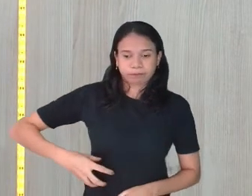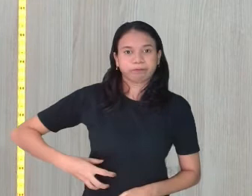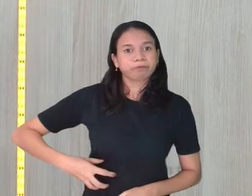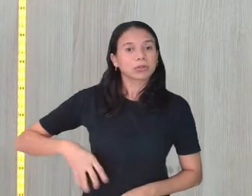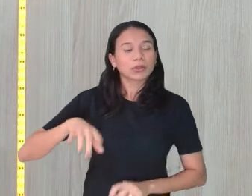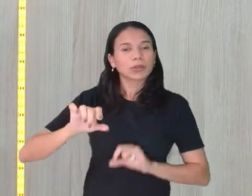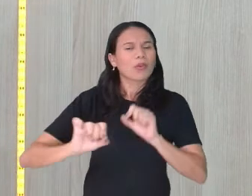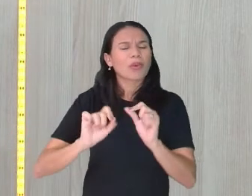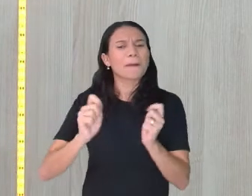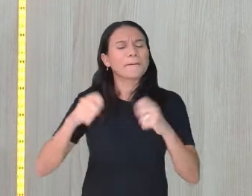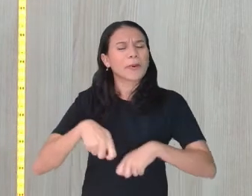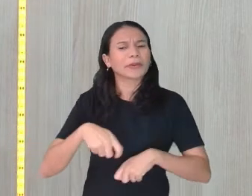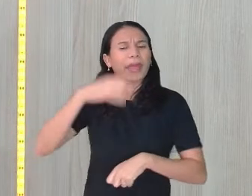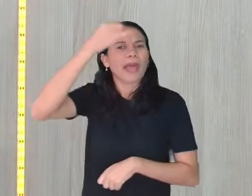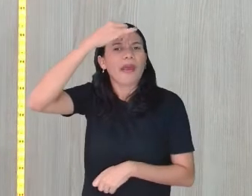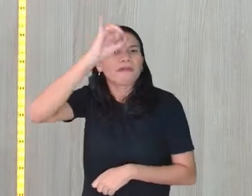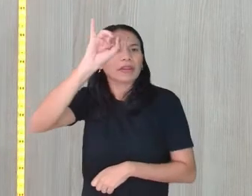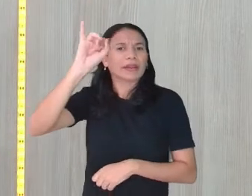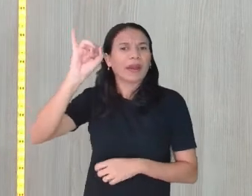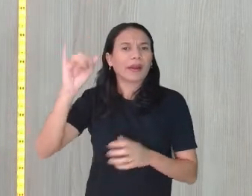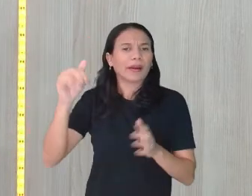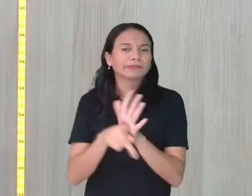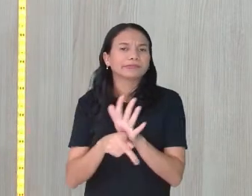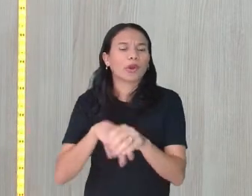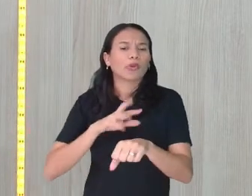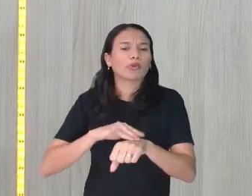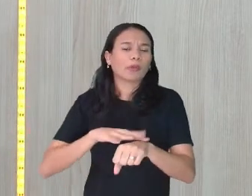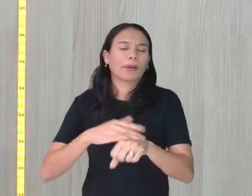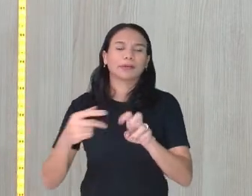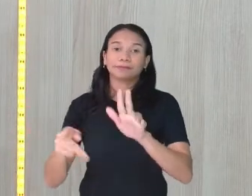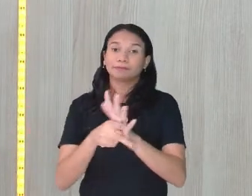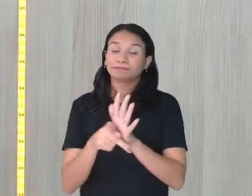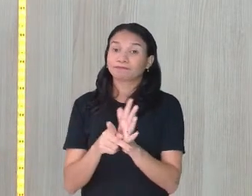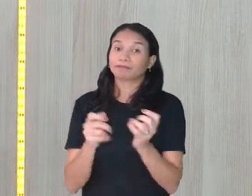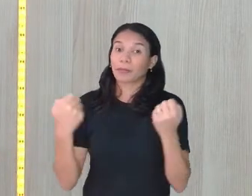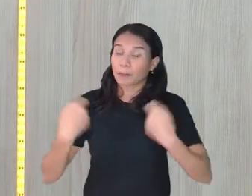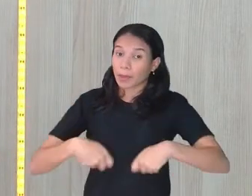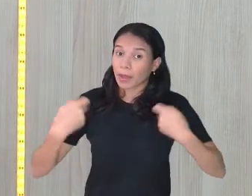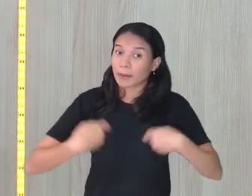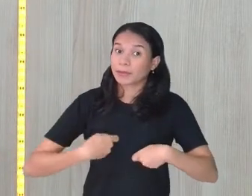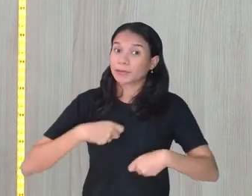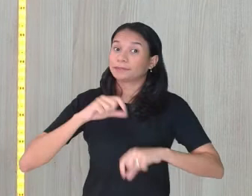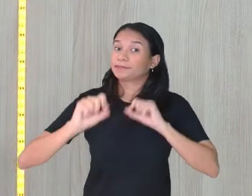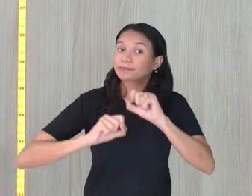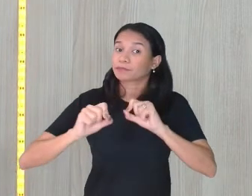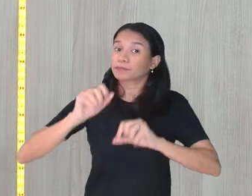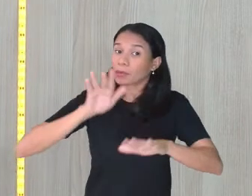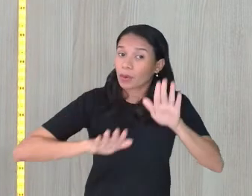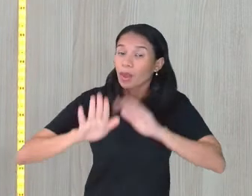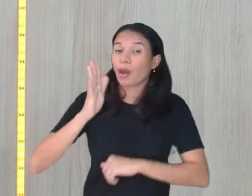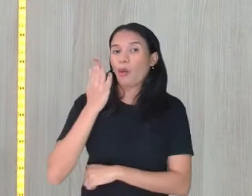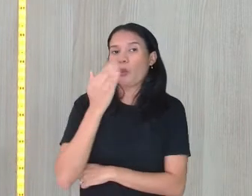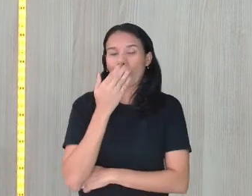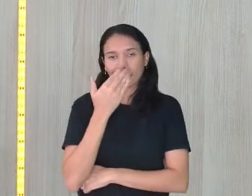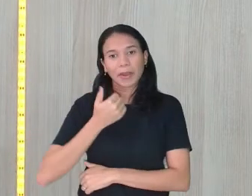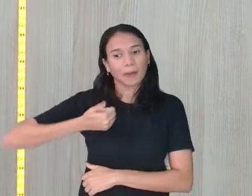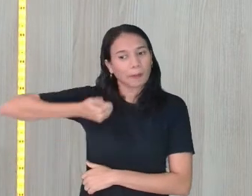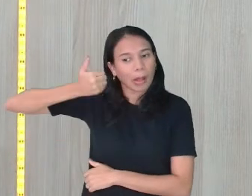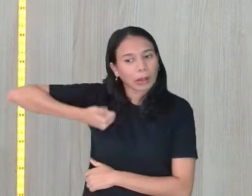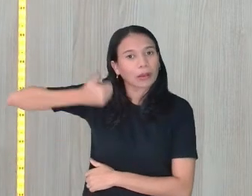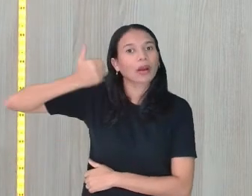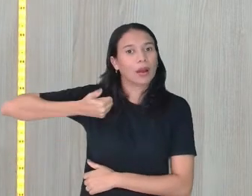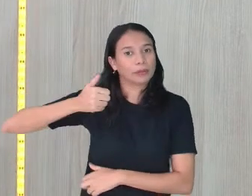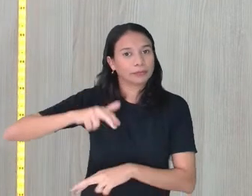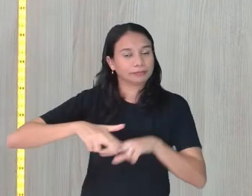podemos fazer, né, para evitar a prevenção dessas doenças? Então, nós devemos ter cuidado muito também com a nossa alimentação,